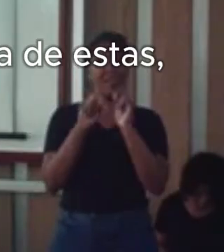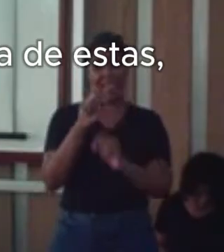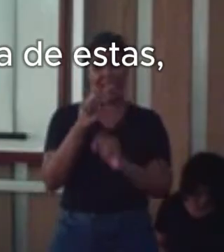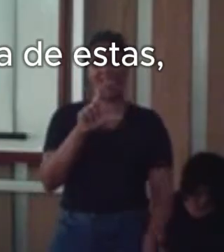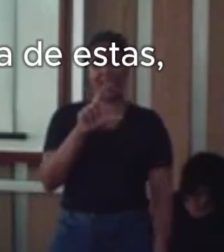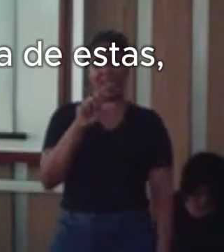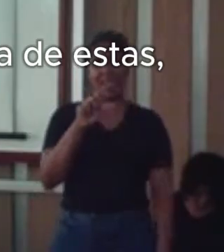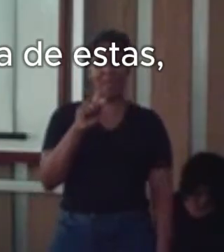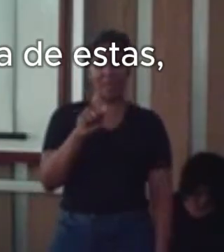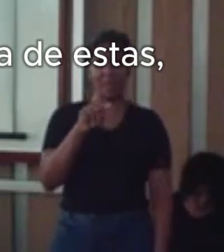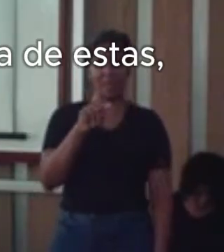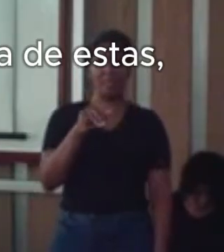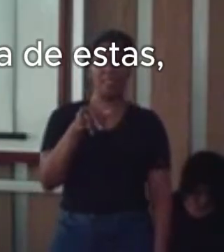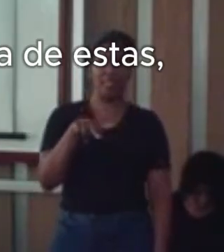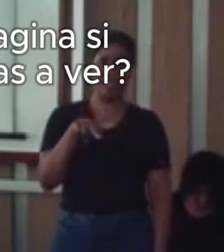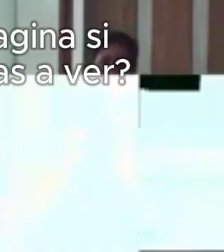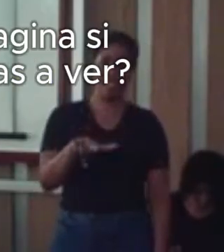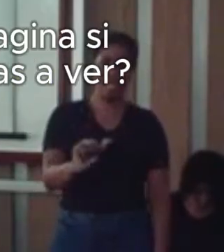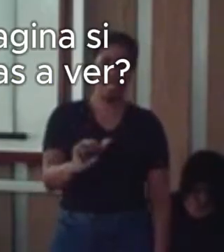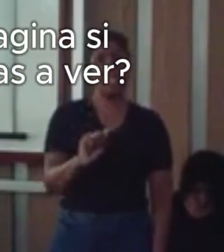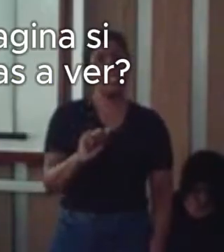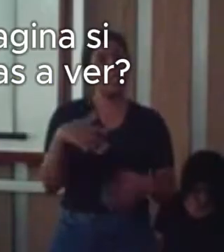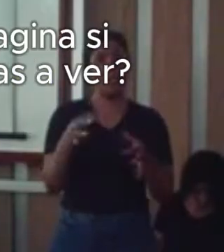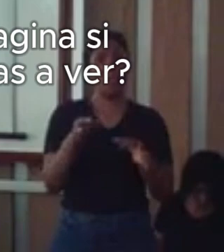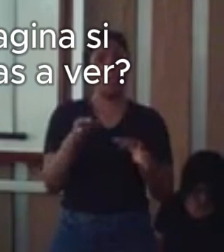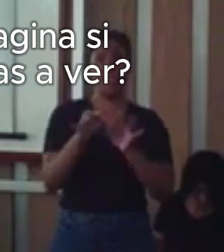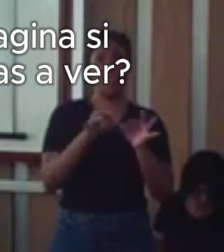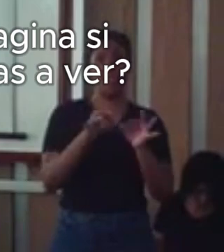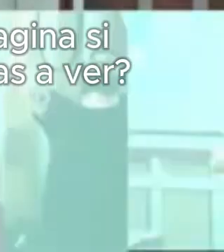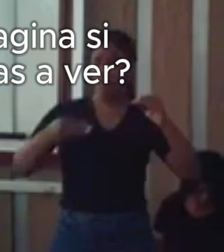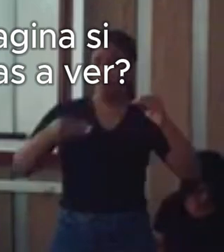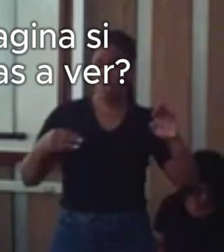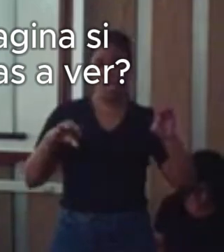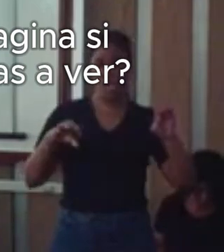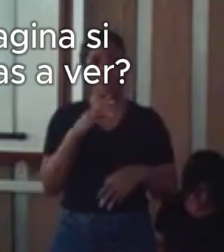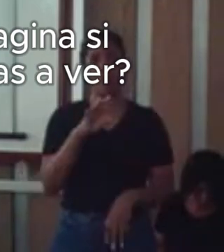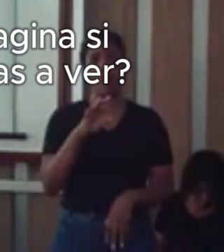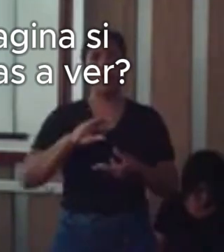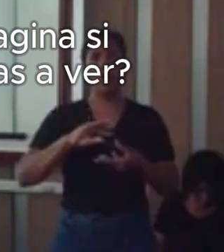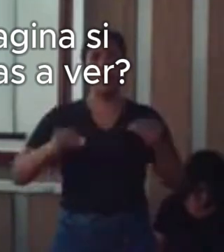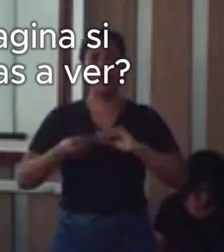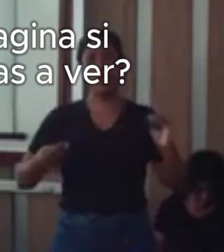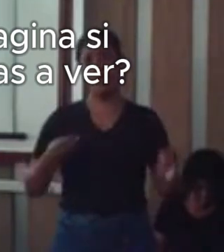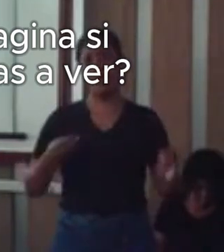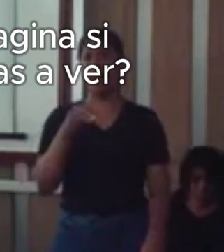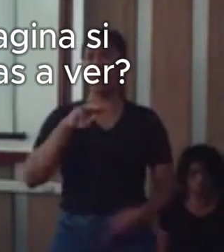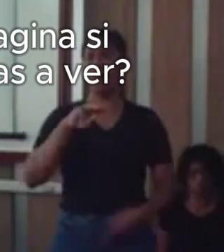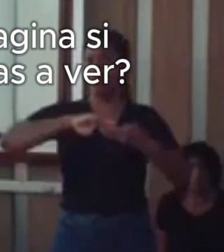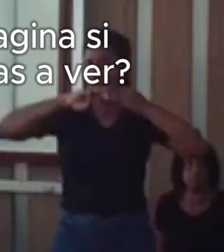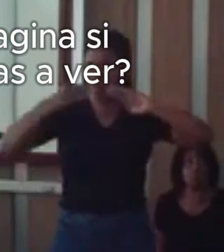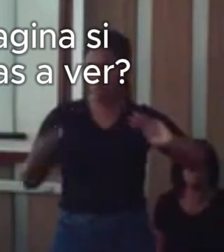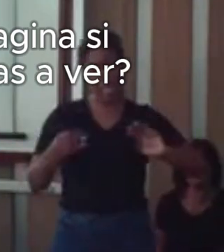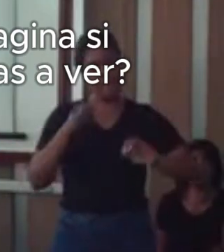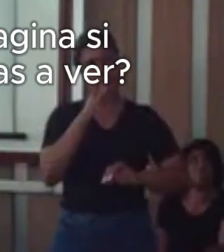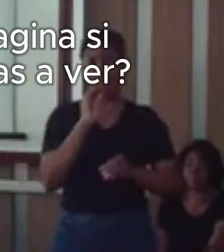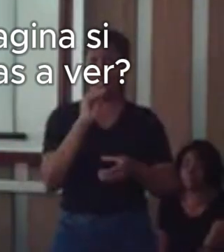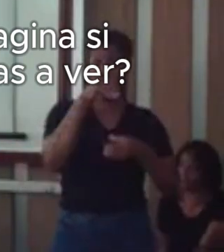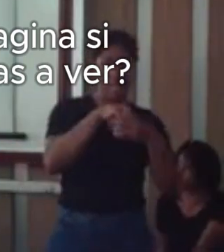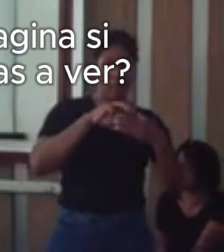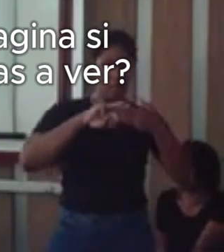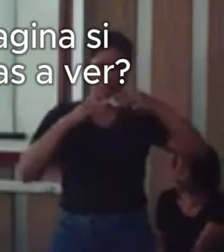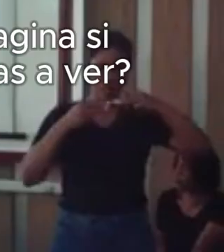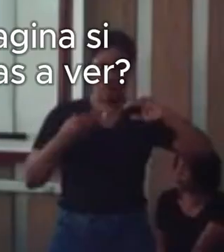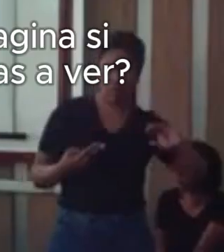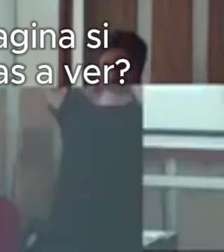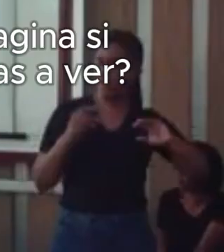laminina. Tá? Então, para uma célula muscular, para uma fibra muscular, se você tiver, imagina, você está dentro de uma fibra muscular, saiu, o que você vai